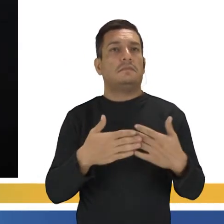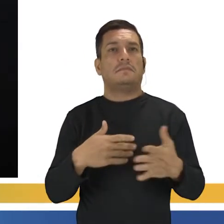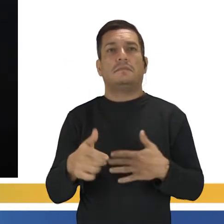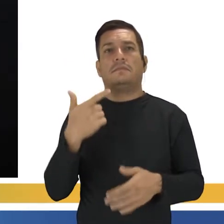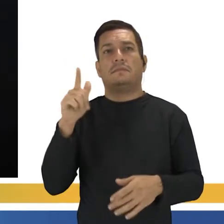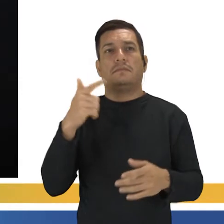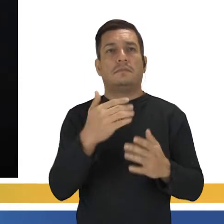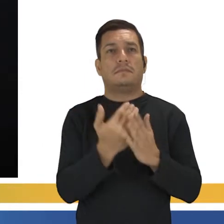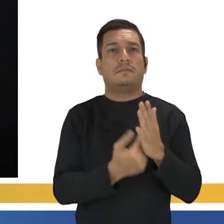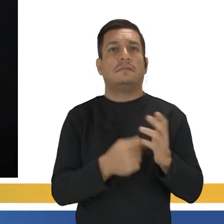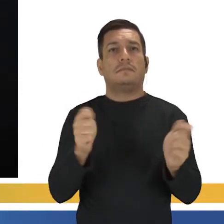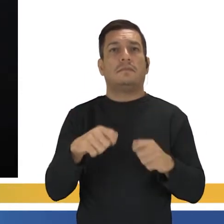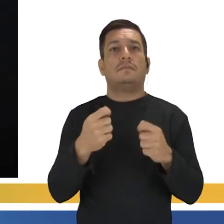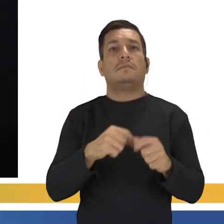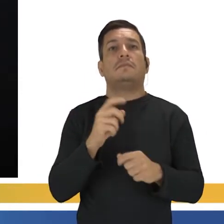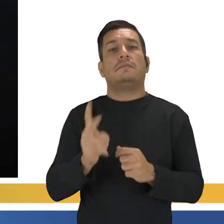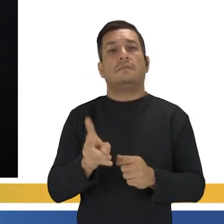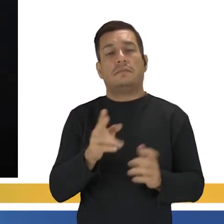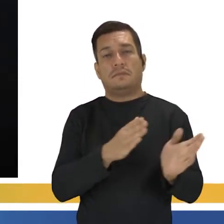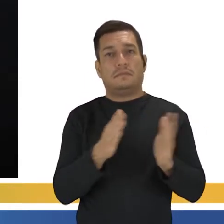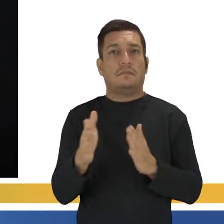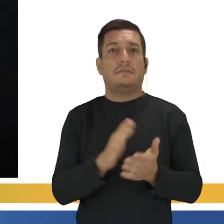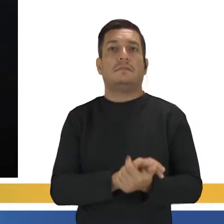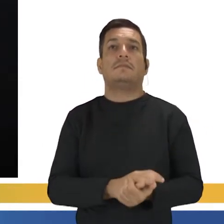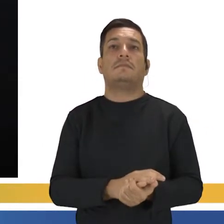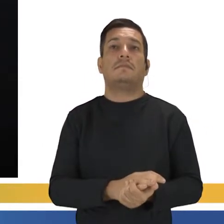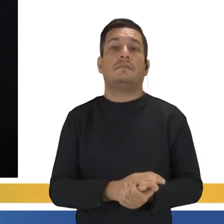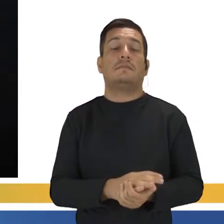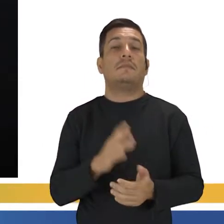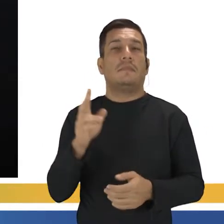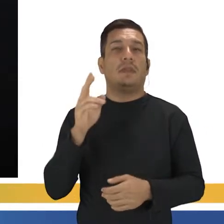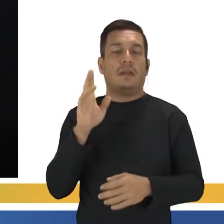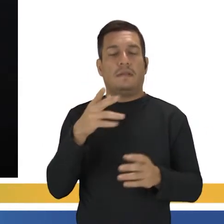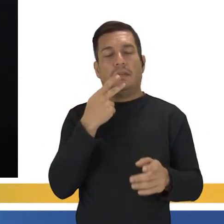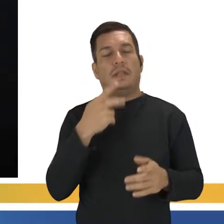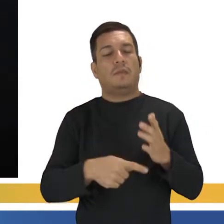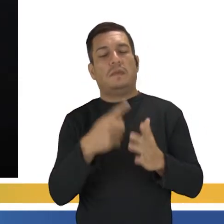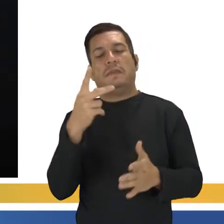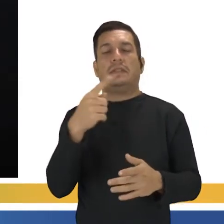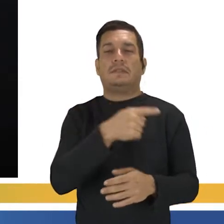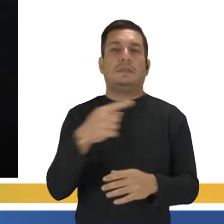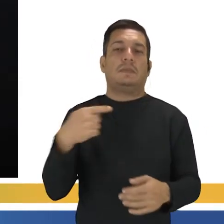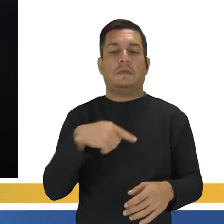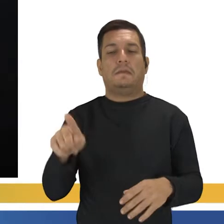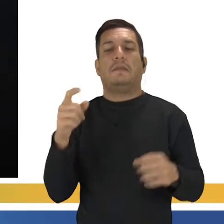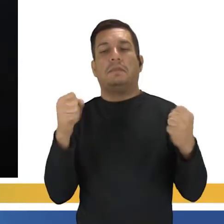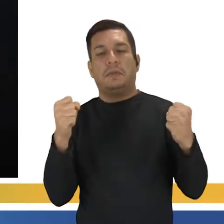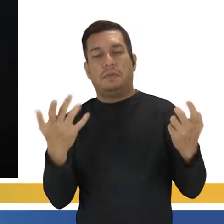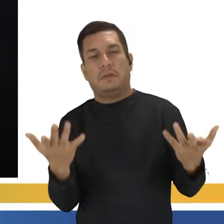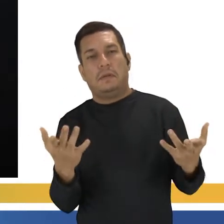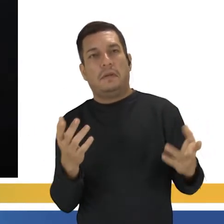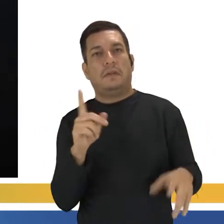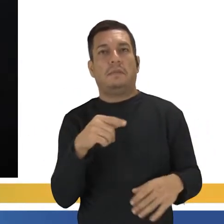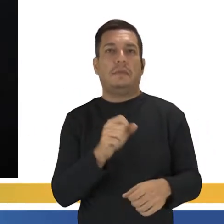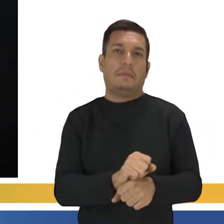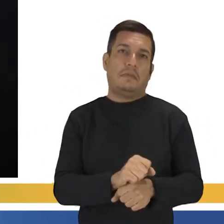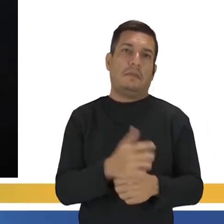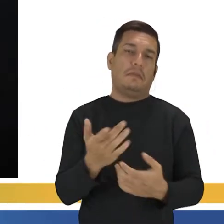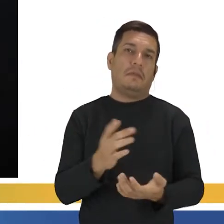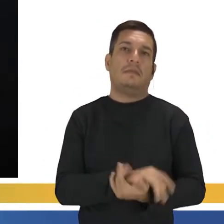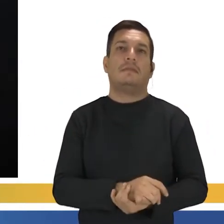foi tendo uma capacidade de sofrer uma carga maior. Né? O princípio da continuidade é o que eu falei desde o princípio,